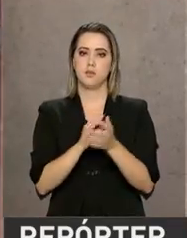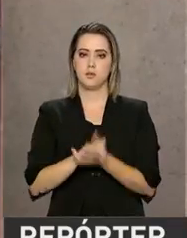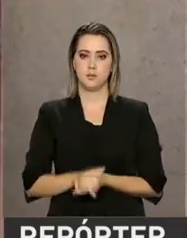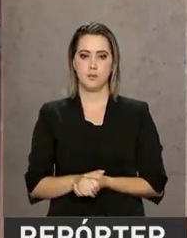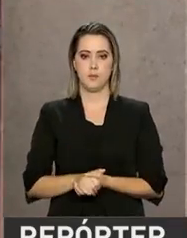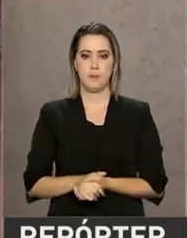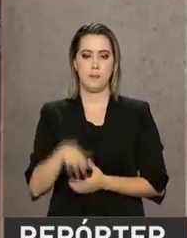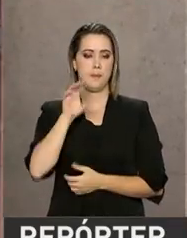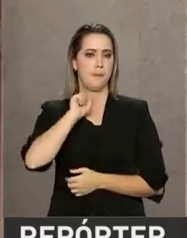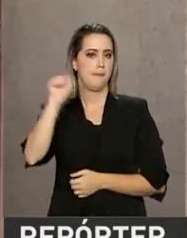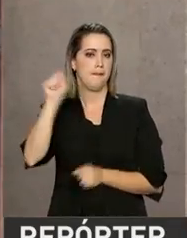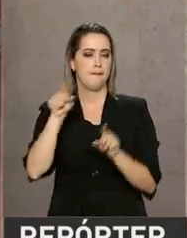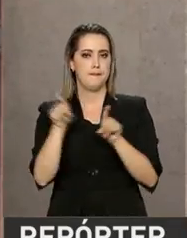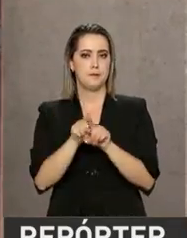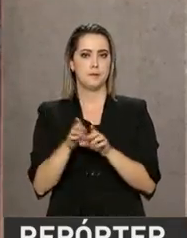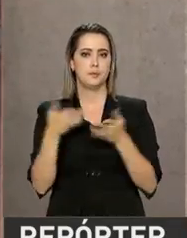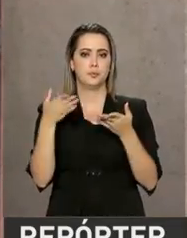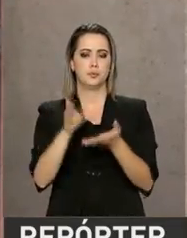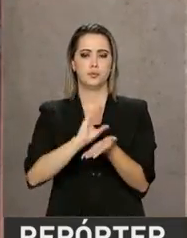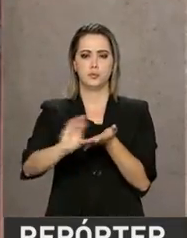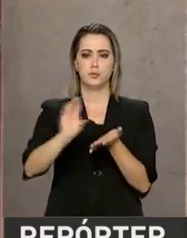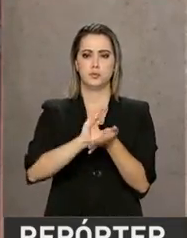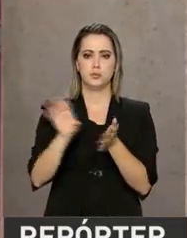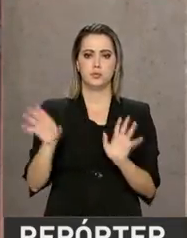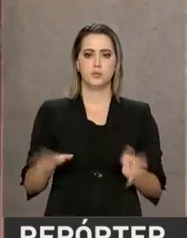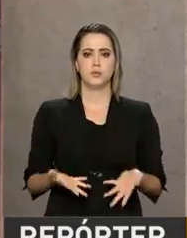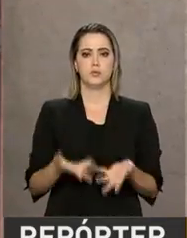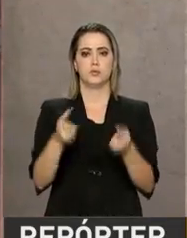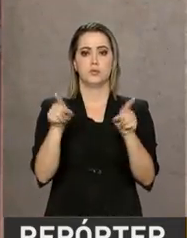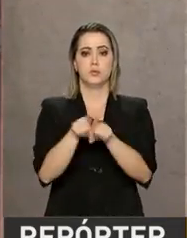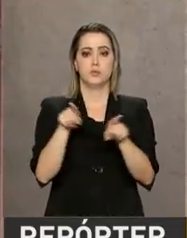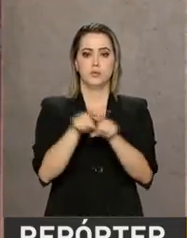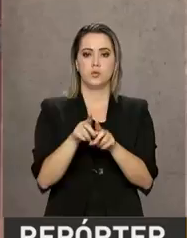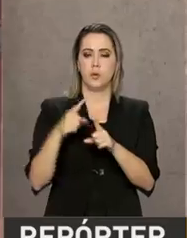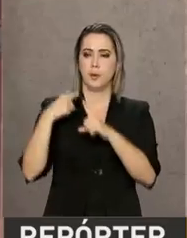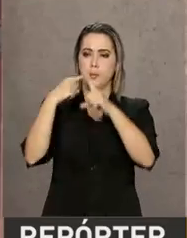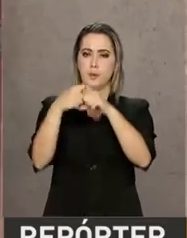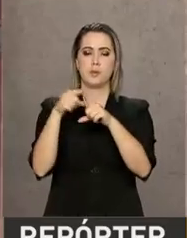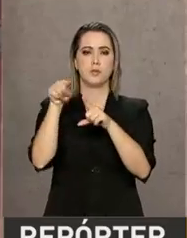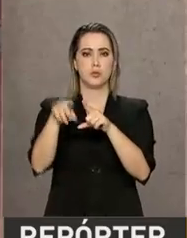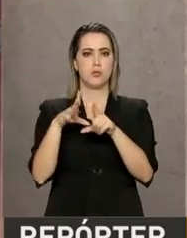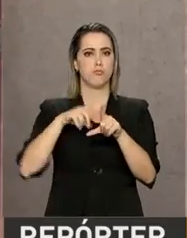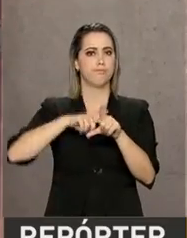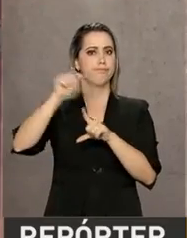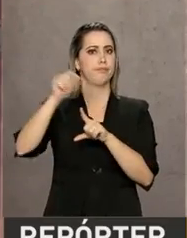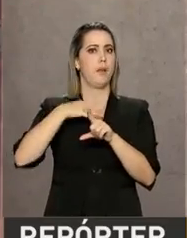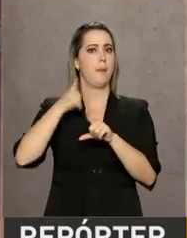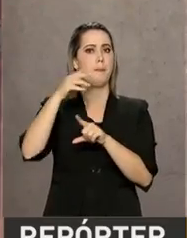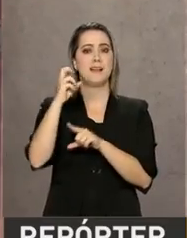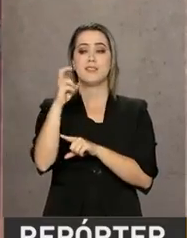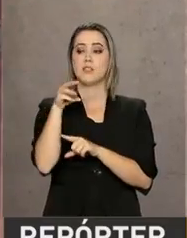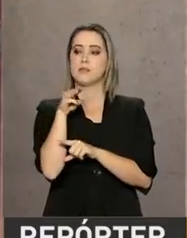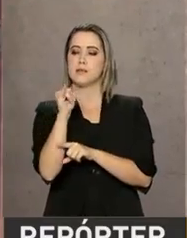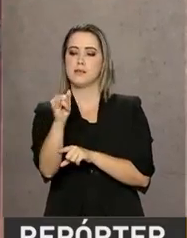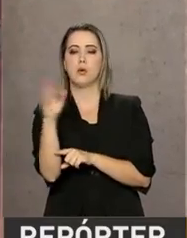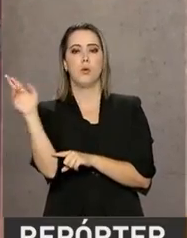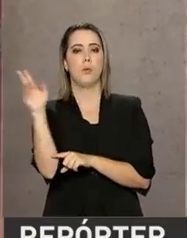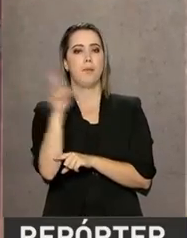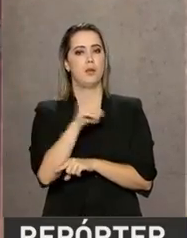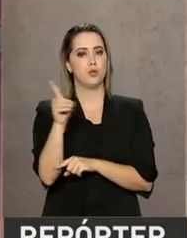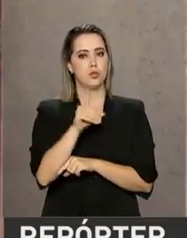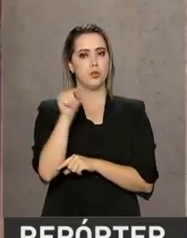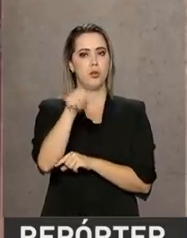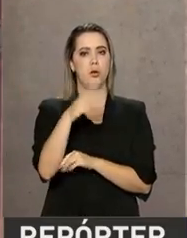o investimento estrangeiro no setor produtivo do país também foi positivo superou os 5 bilhões e meio de